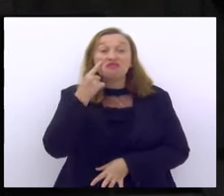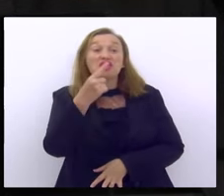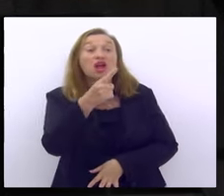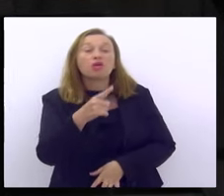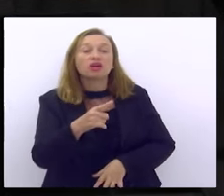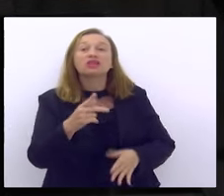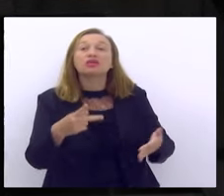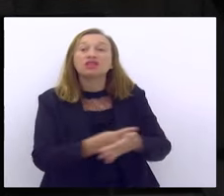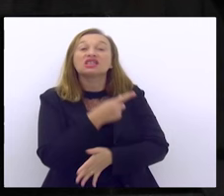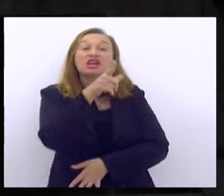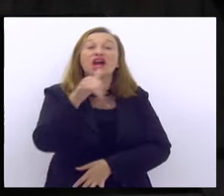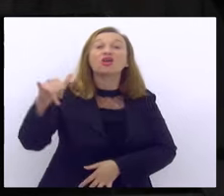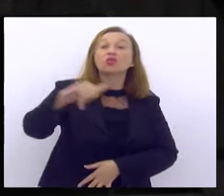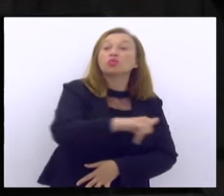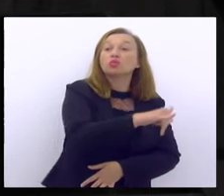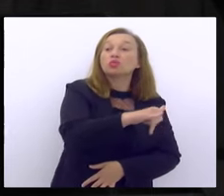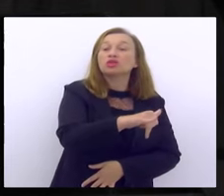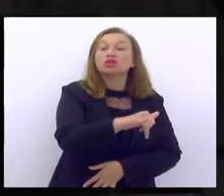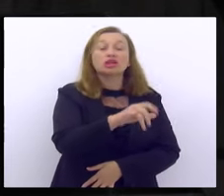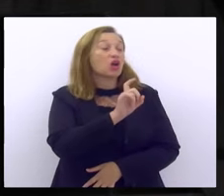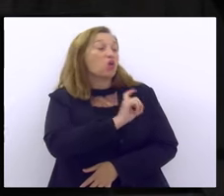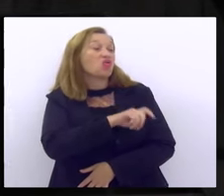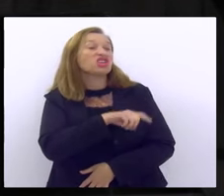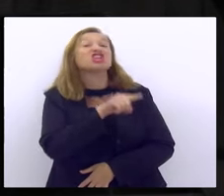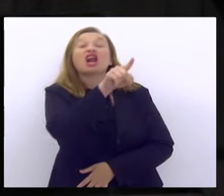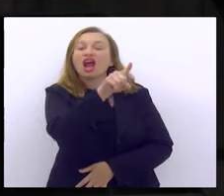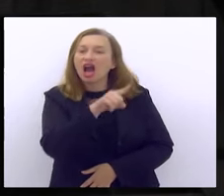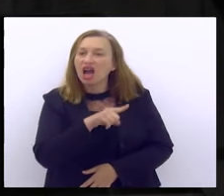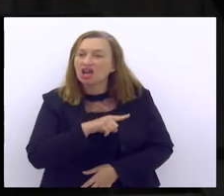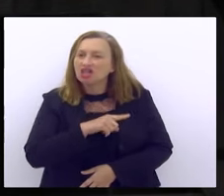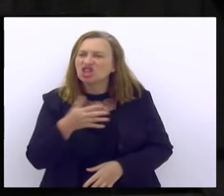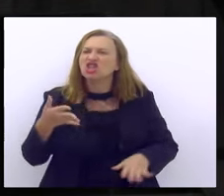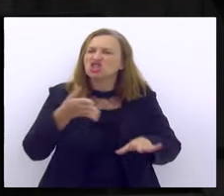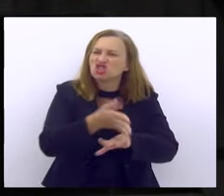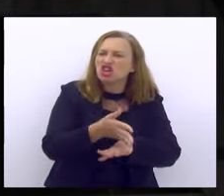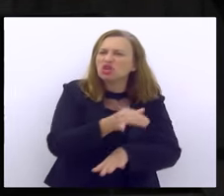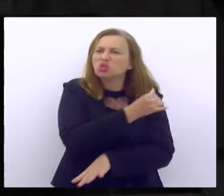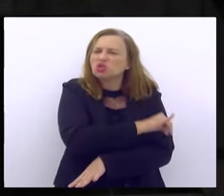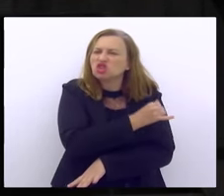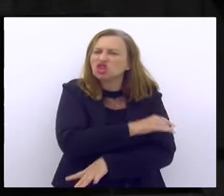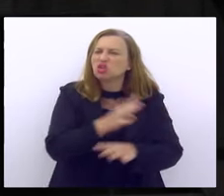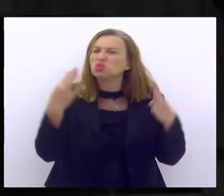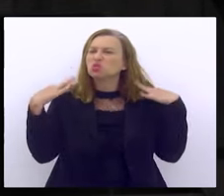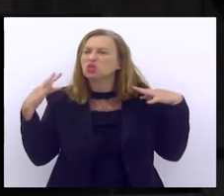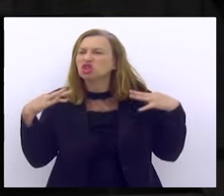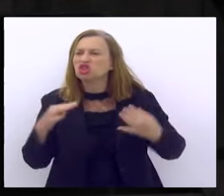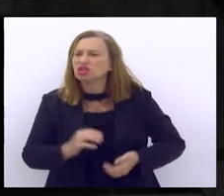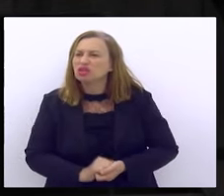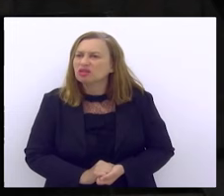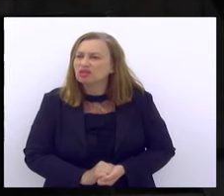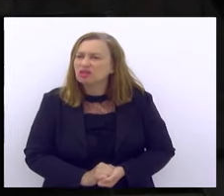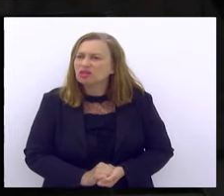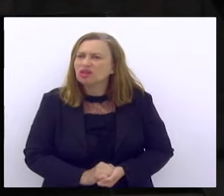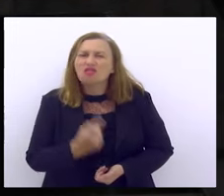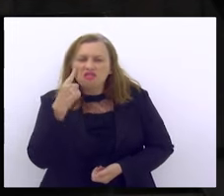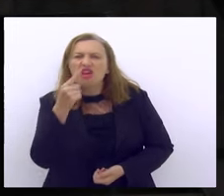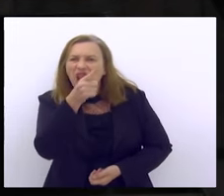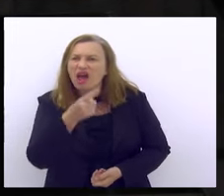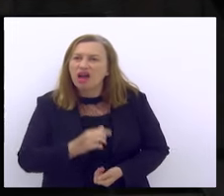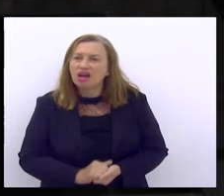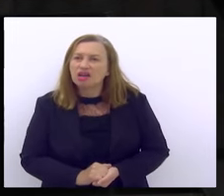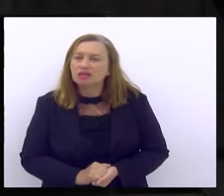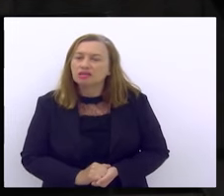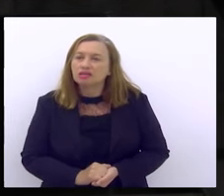Dumont. A covardia com quem chega no Rio de Janeiro, o turista que chega no Rio de Janeiro, ele